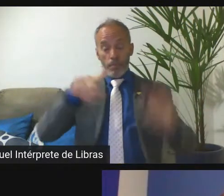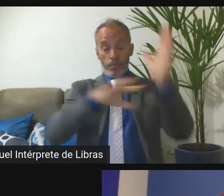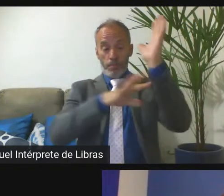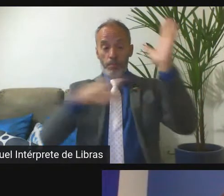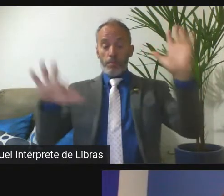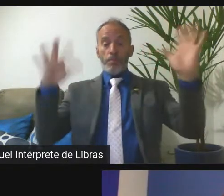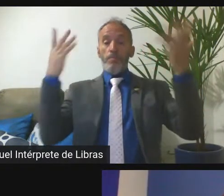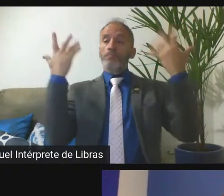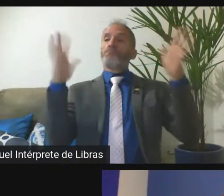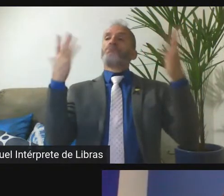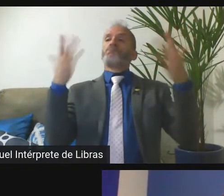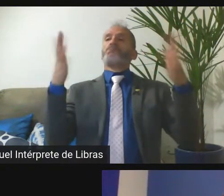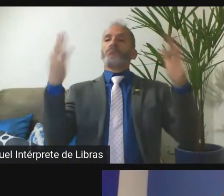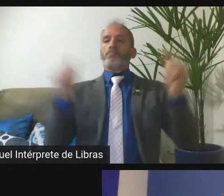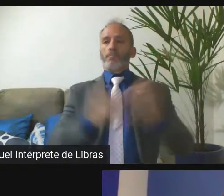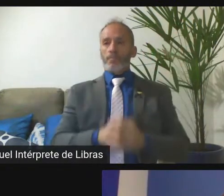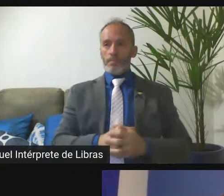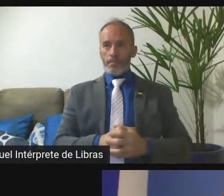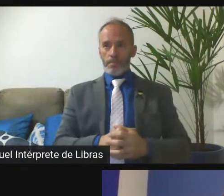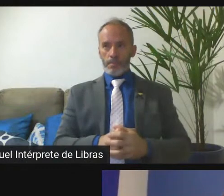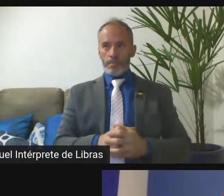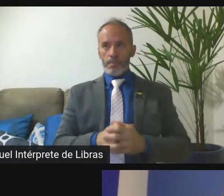parabeniza.